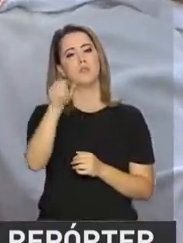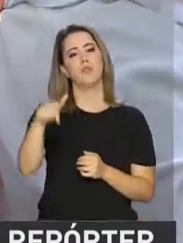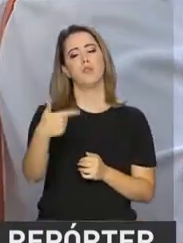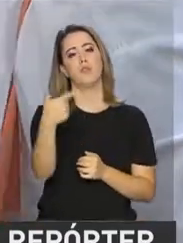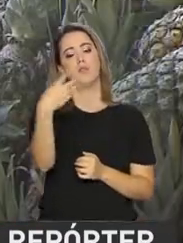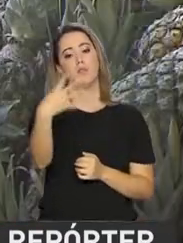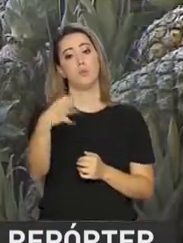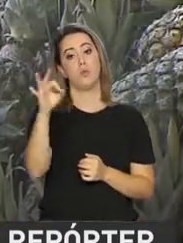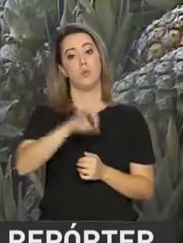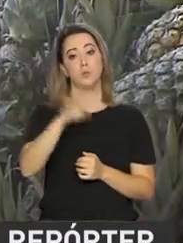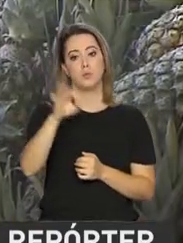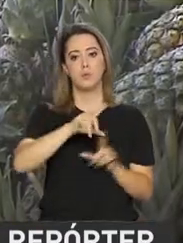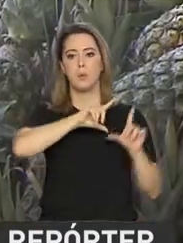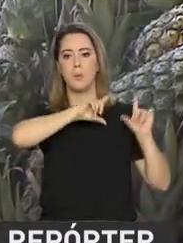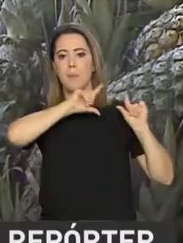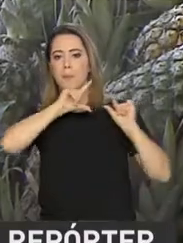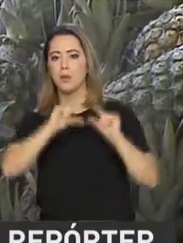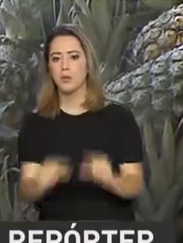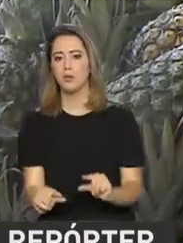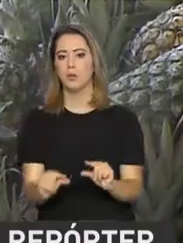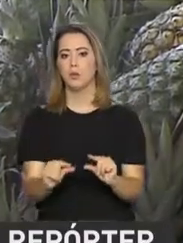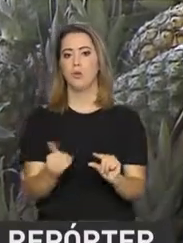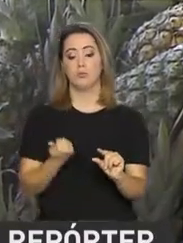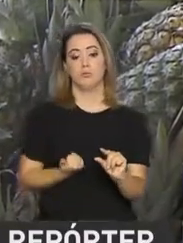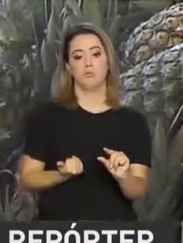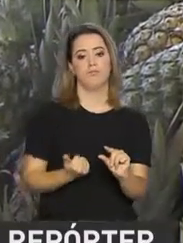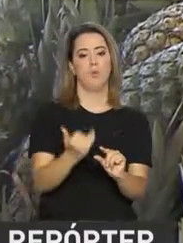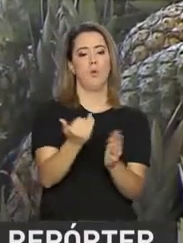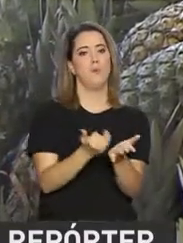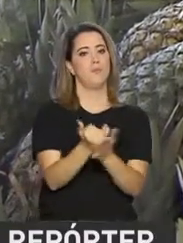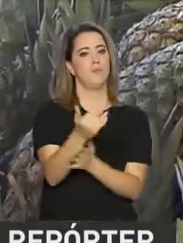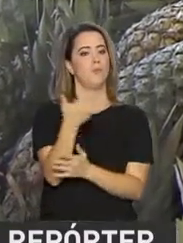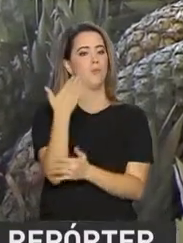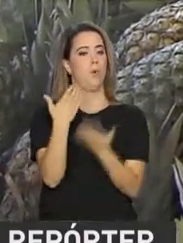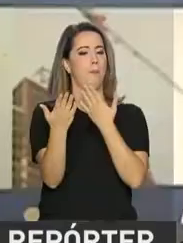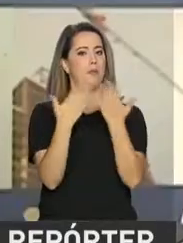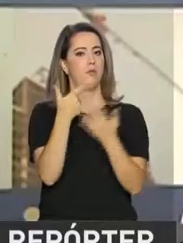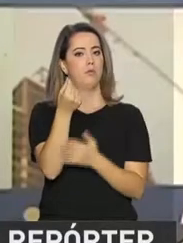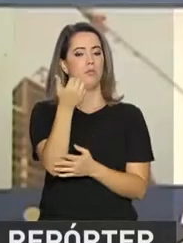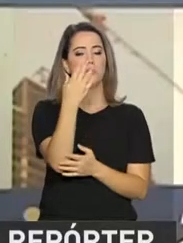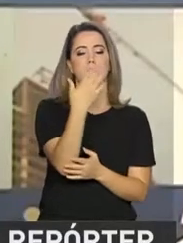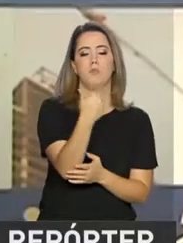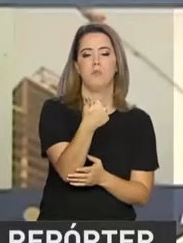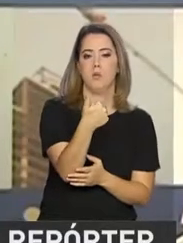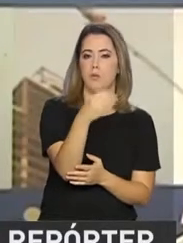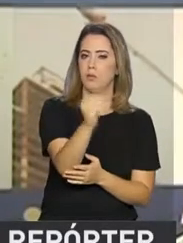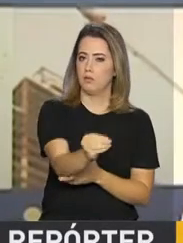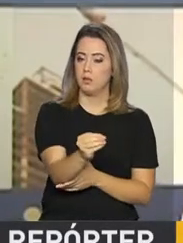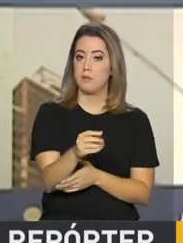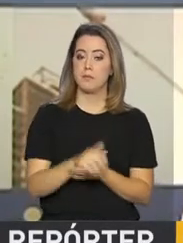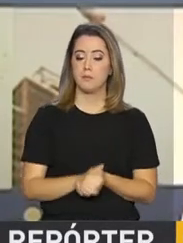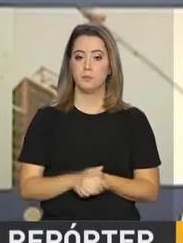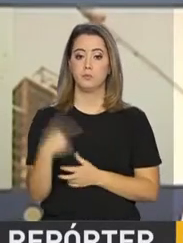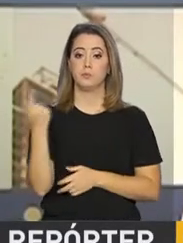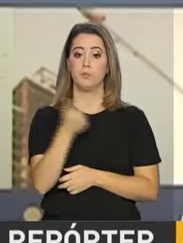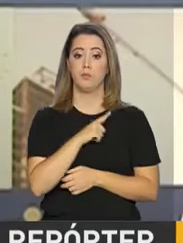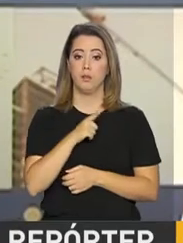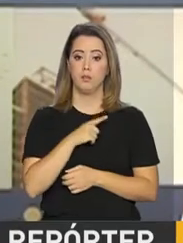em julho é o menor resultado para o mês desde 2010 nós temos é